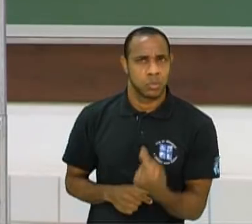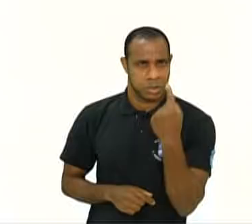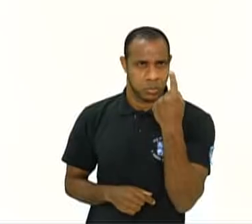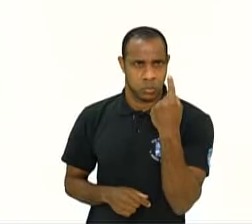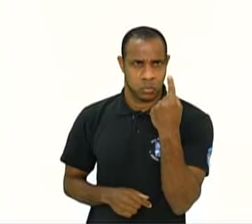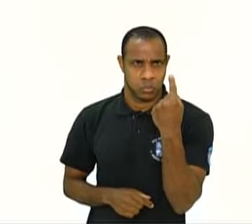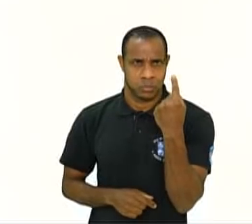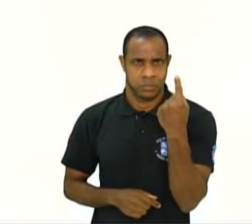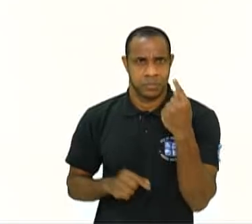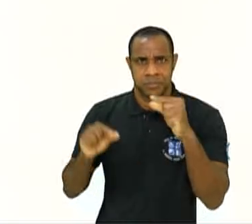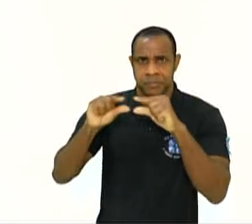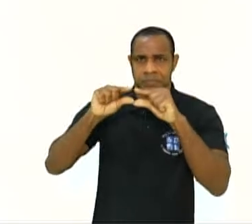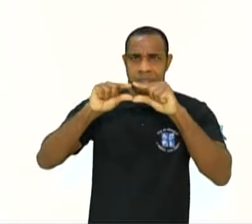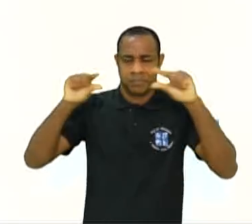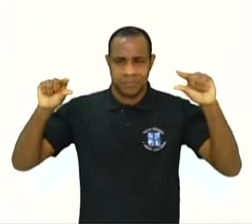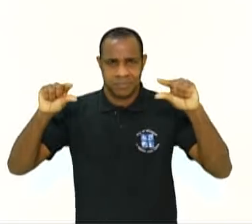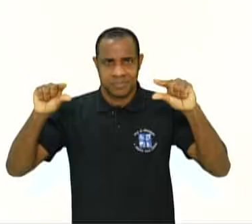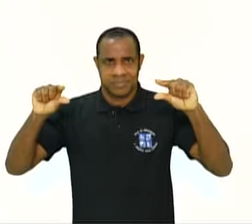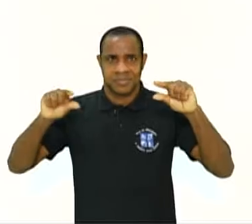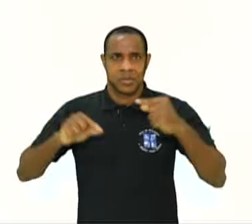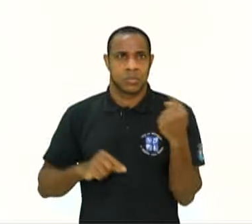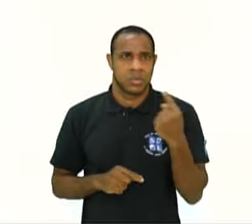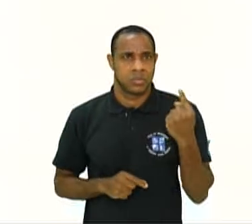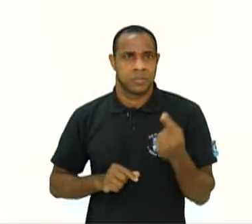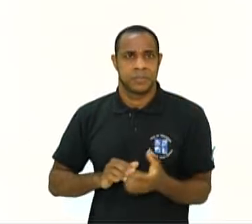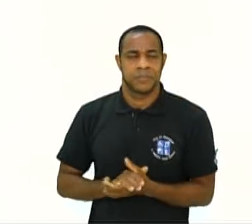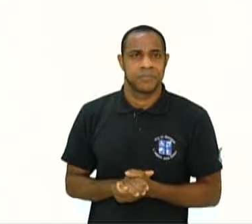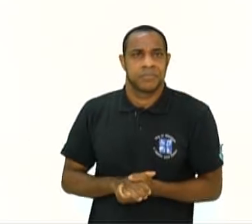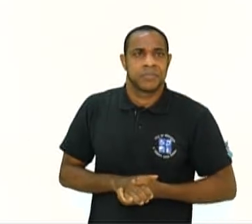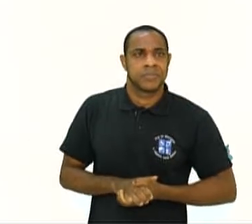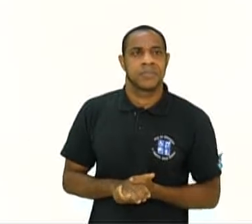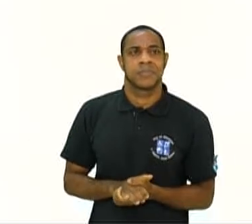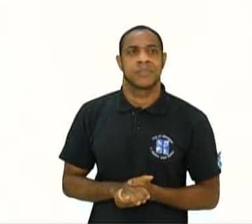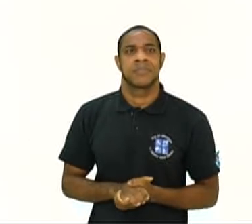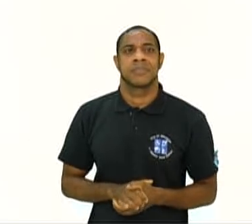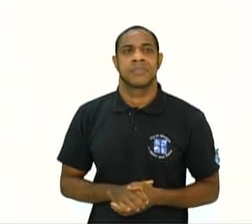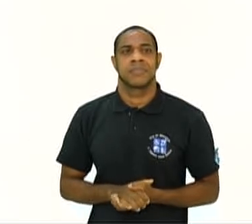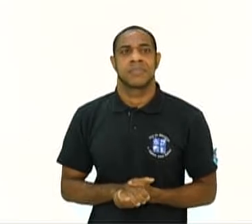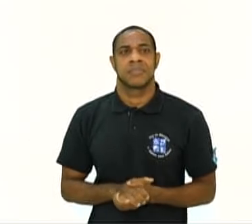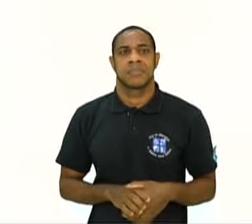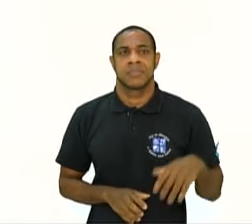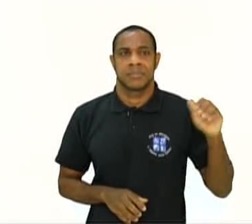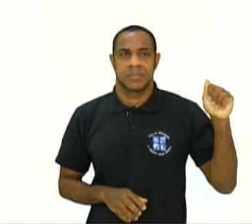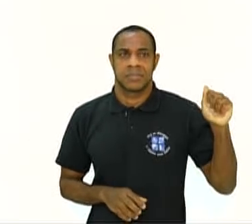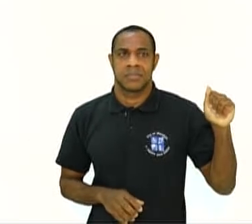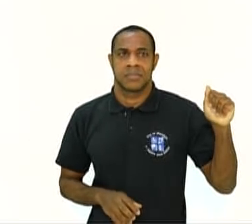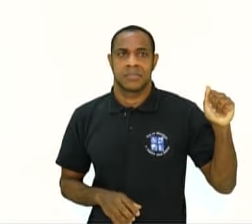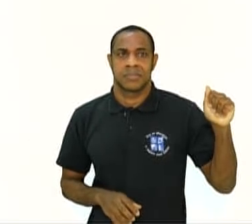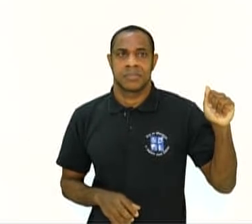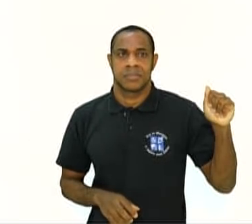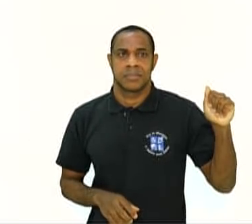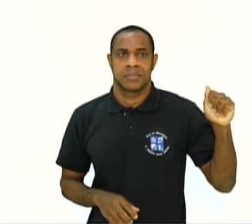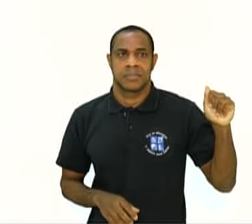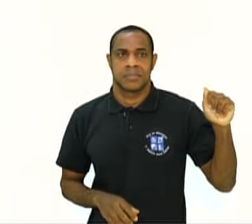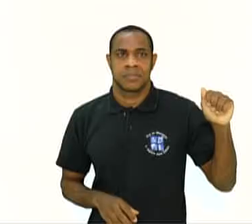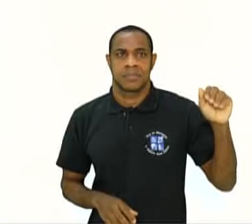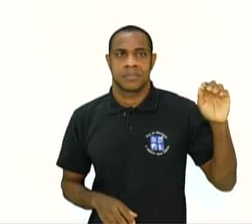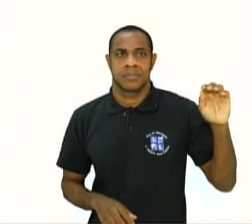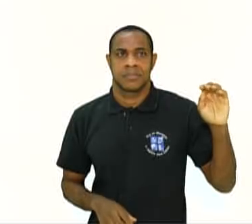Ó. The term Halloween is a shortened version of All Hallows Eve,